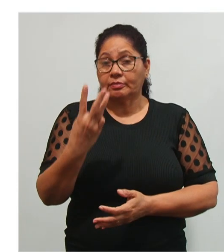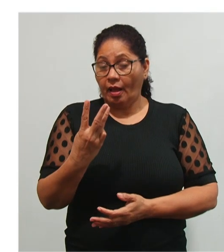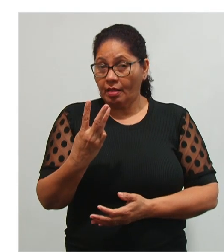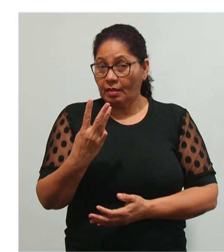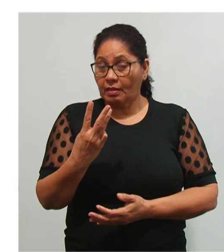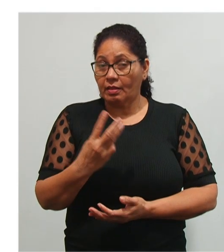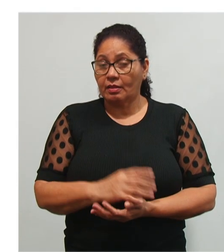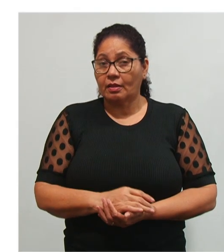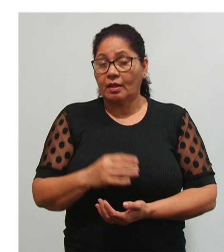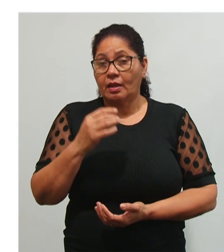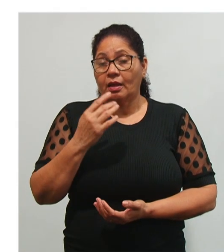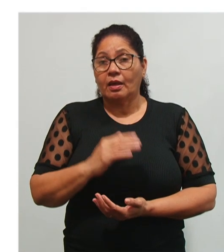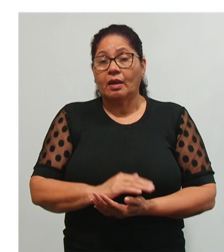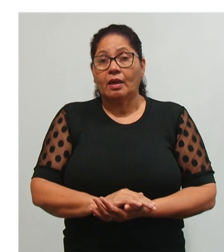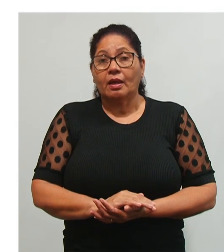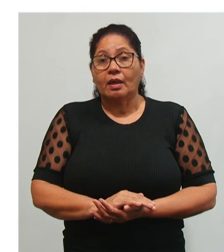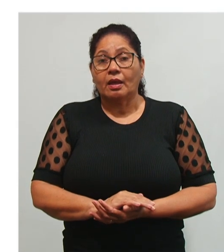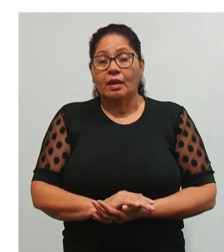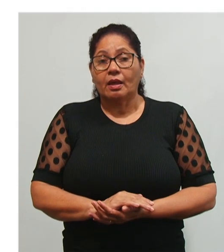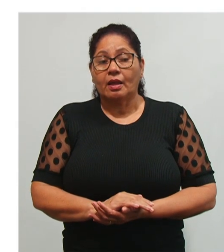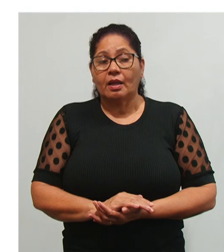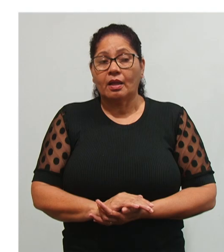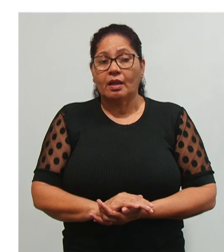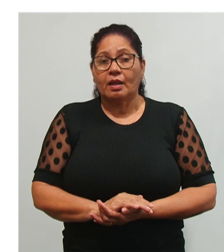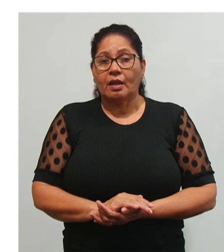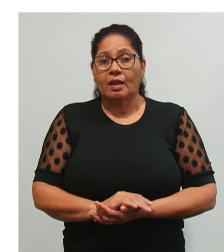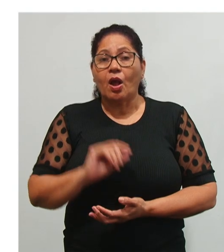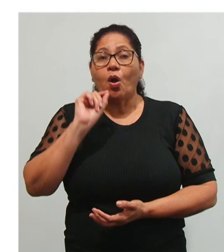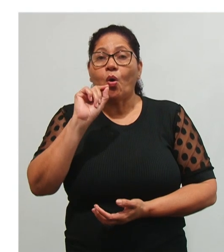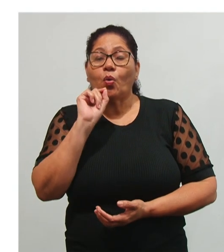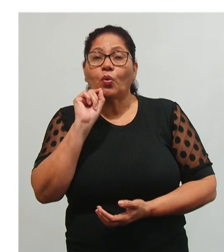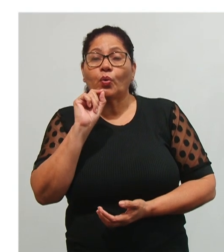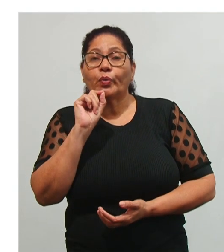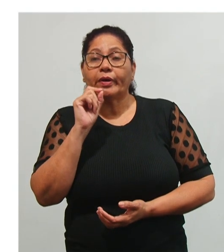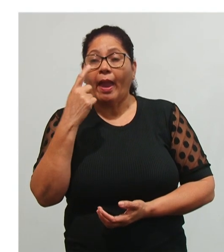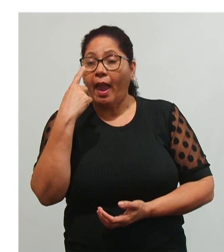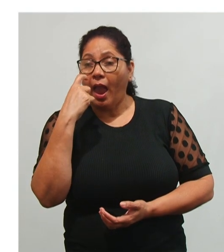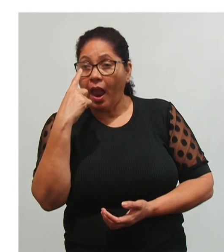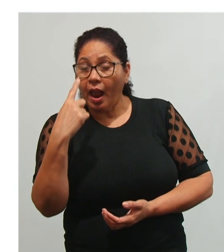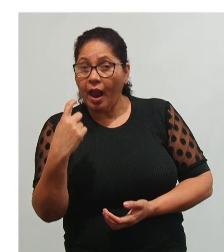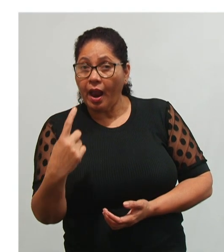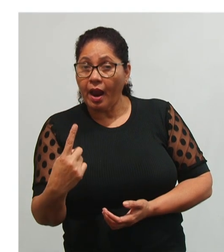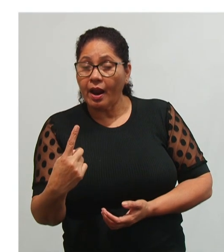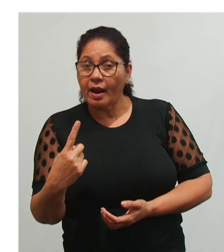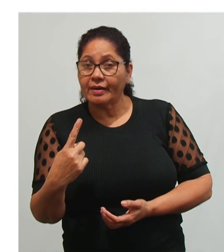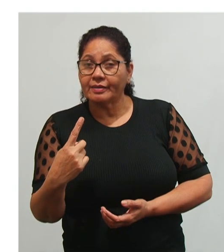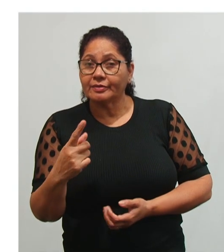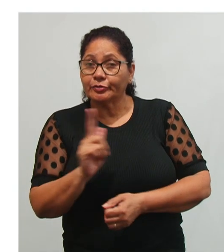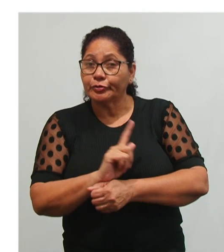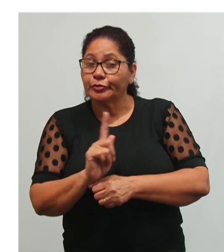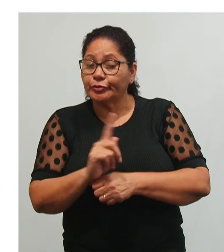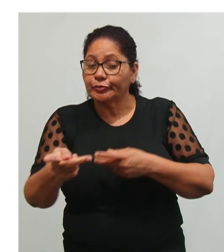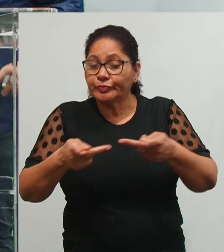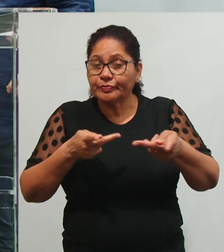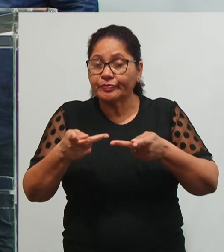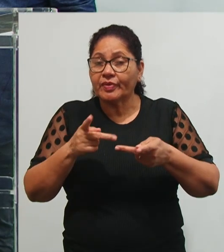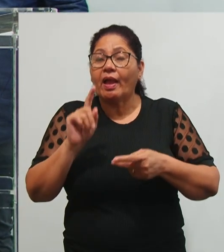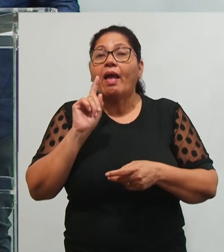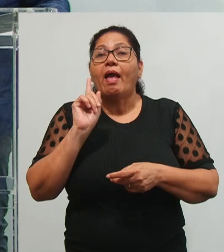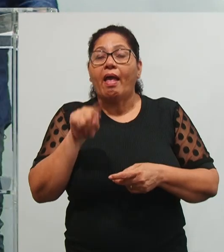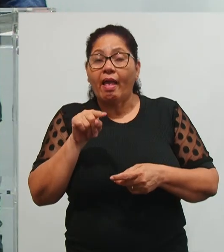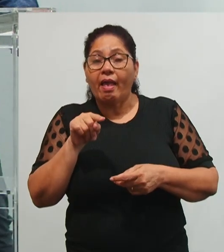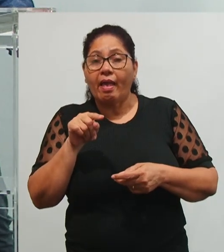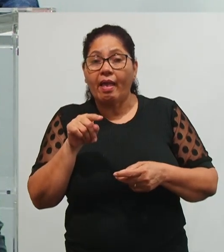Chegando na unidade 3, né, nós vamos para o que realmente interessa para o gestor de